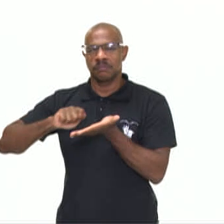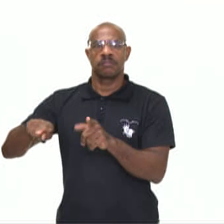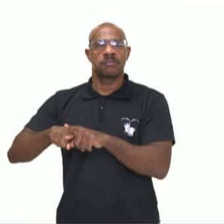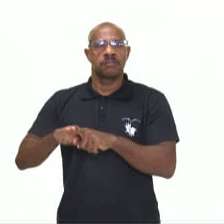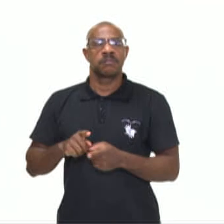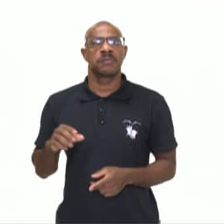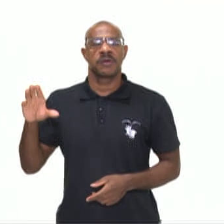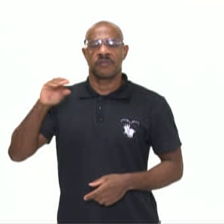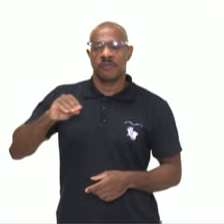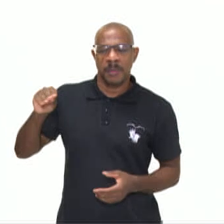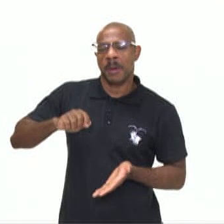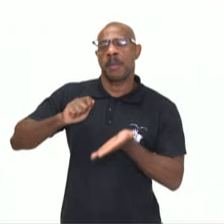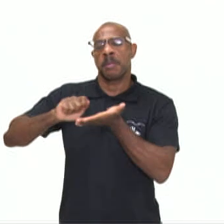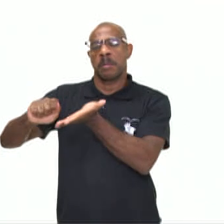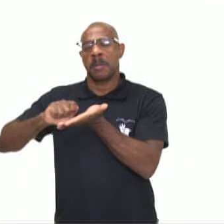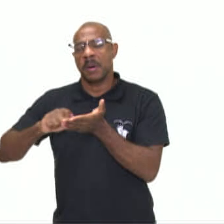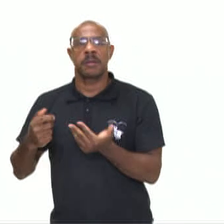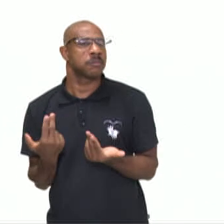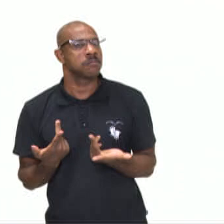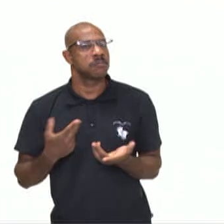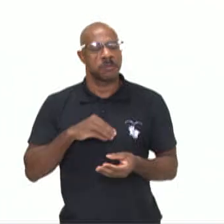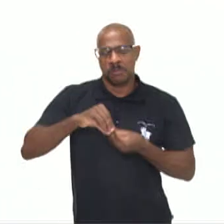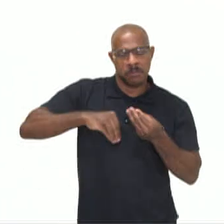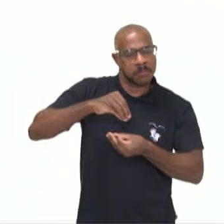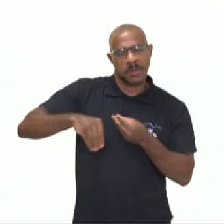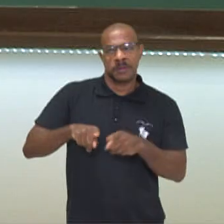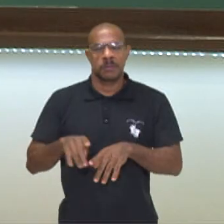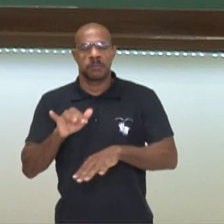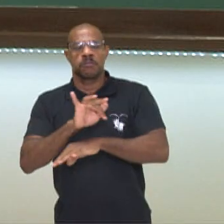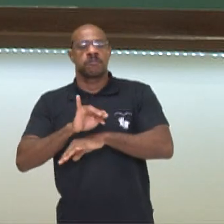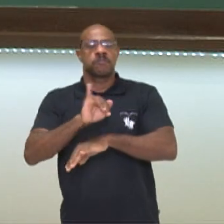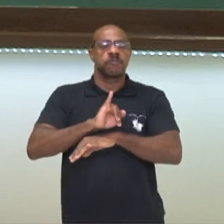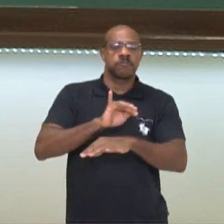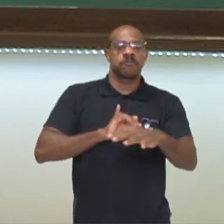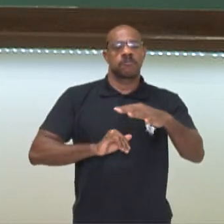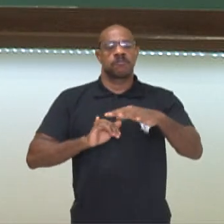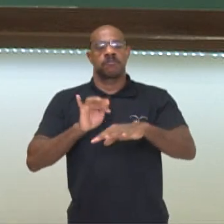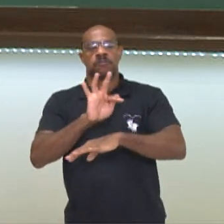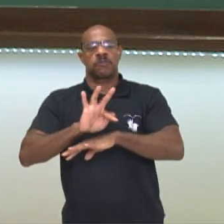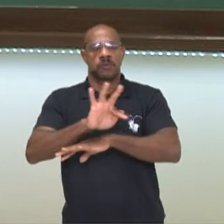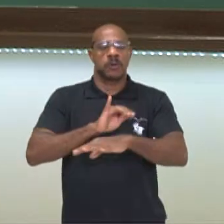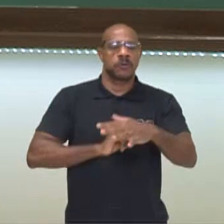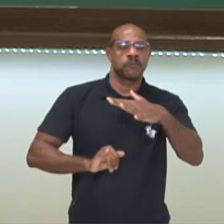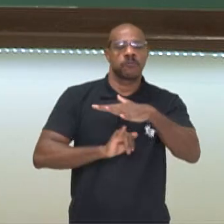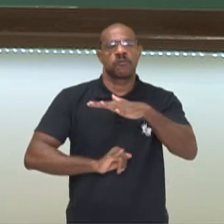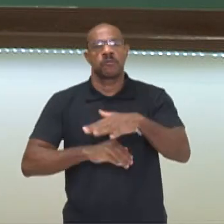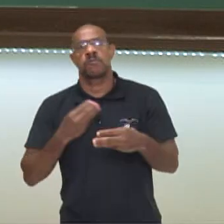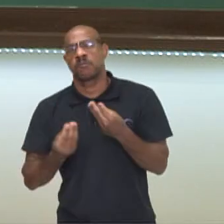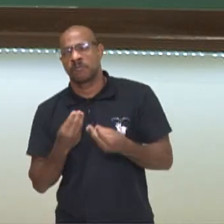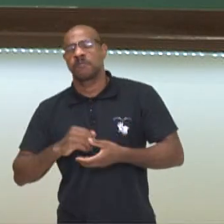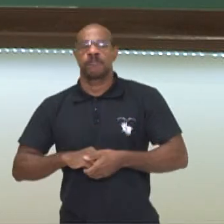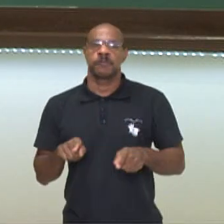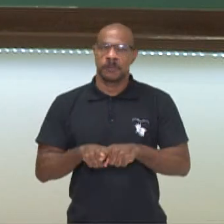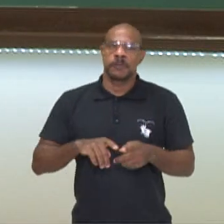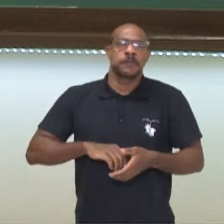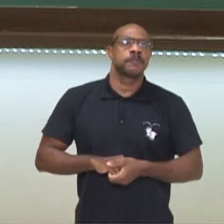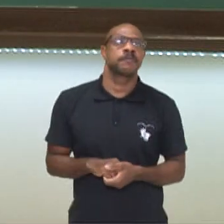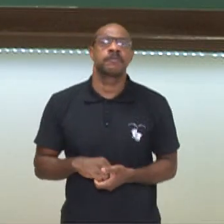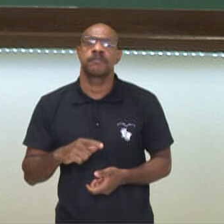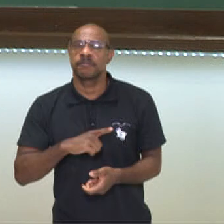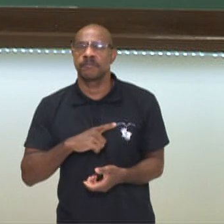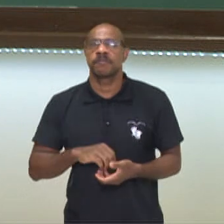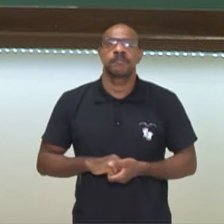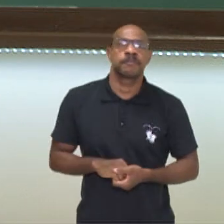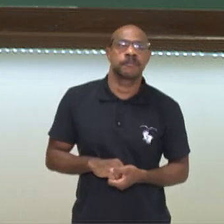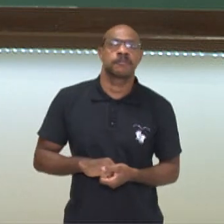oral é um misto entre o formal e o informal. Então, na verdade, vamos pensar o seguinte: a